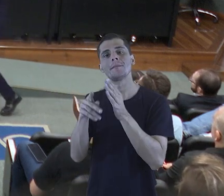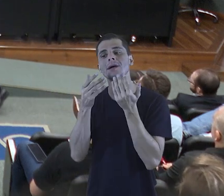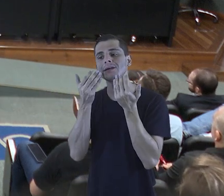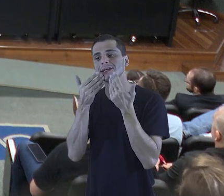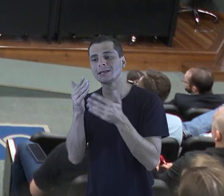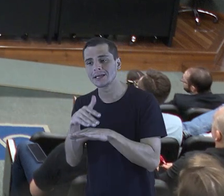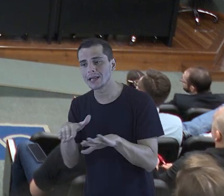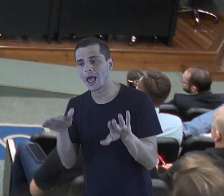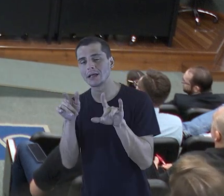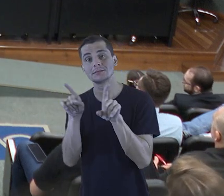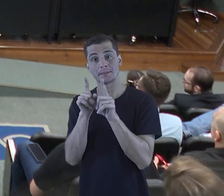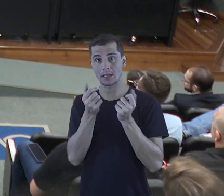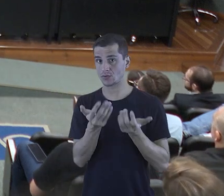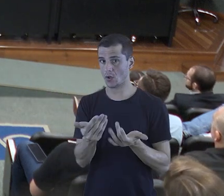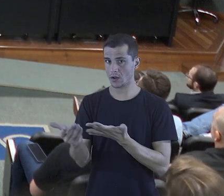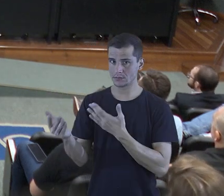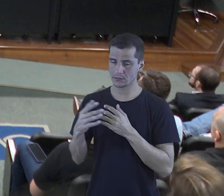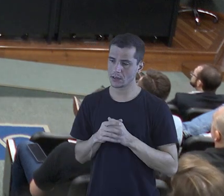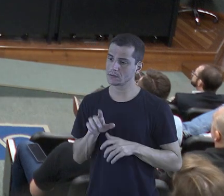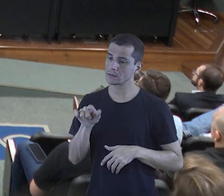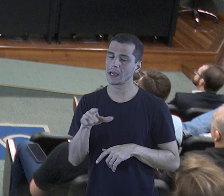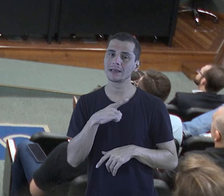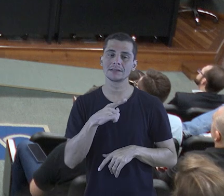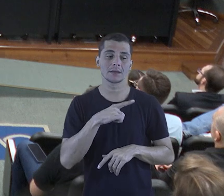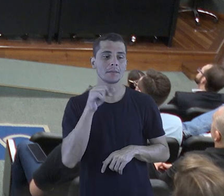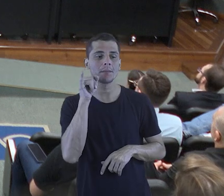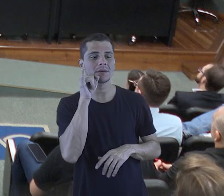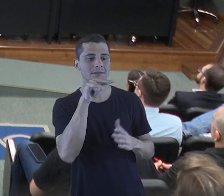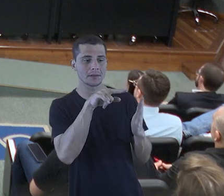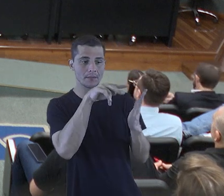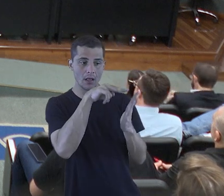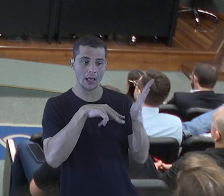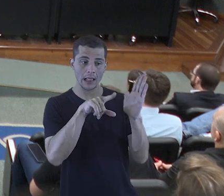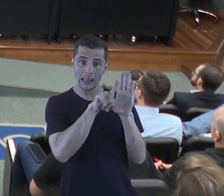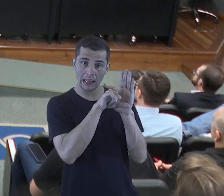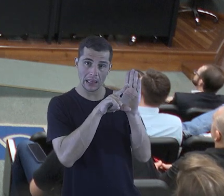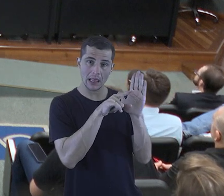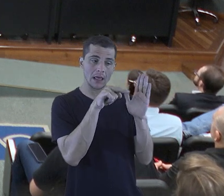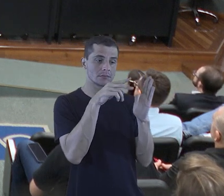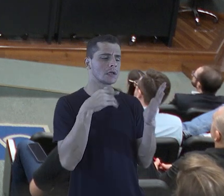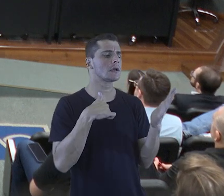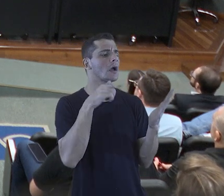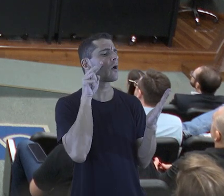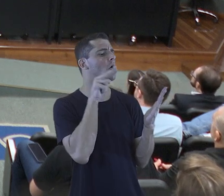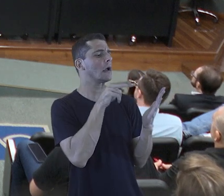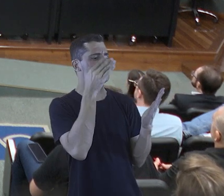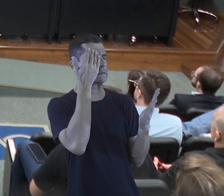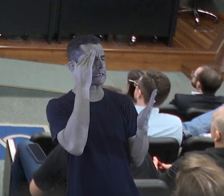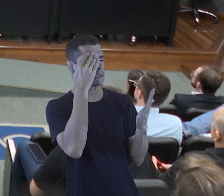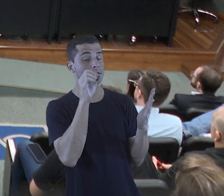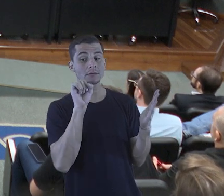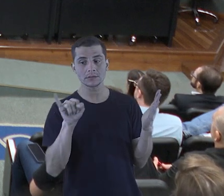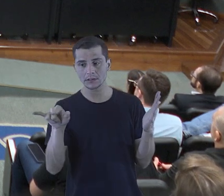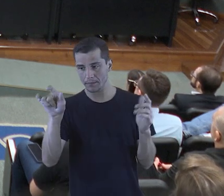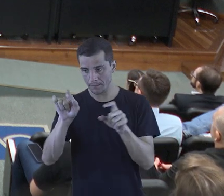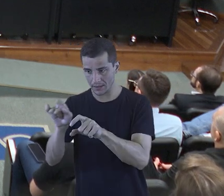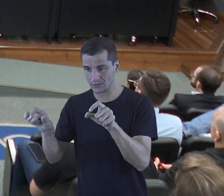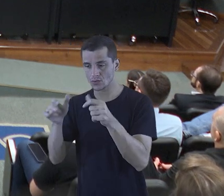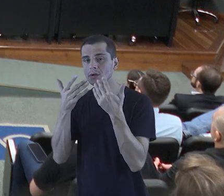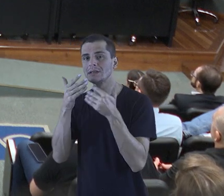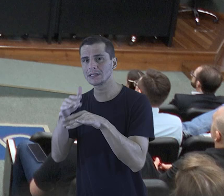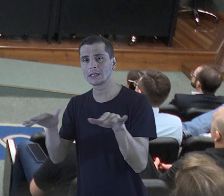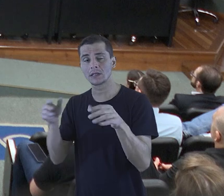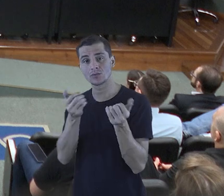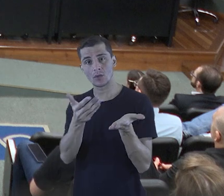Super recente. O que basicamente diz, altera o entendimento que permite o tratamento de dados de crianças e adolescentes apenas com o consentimento do